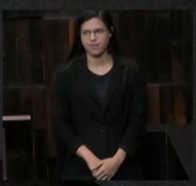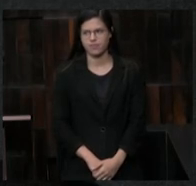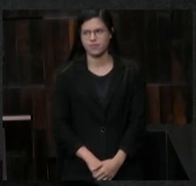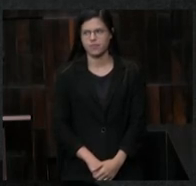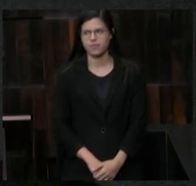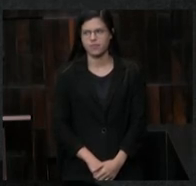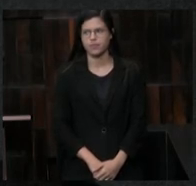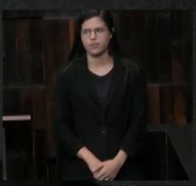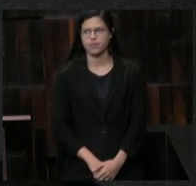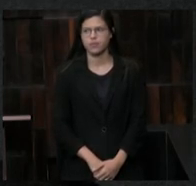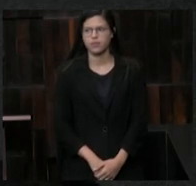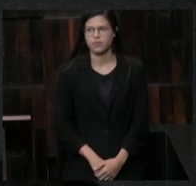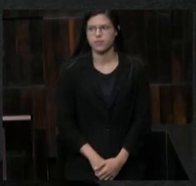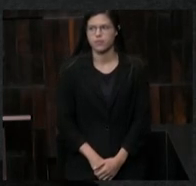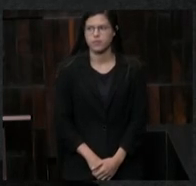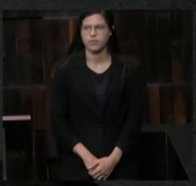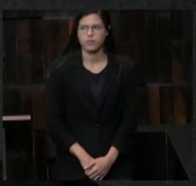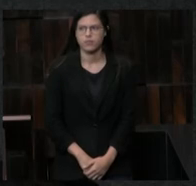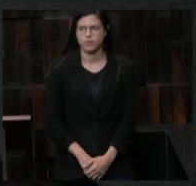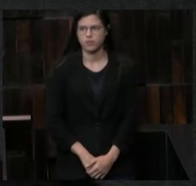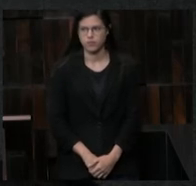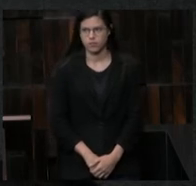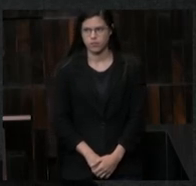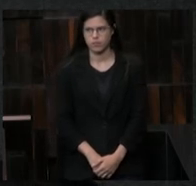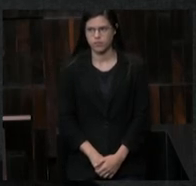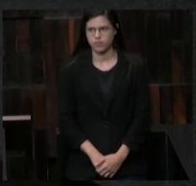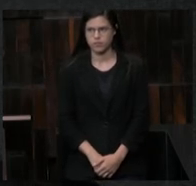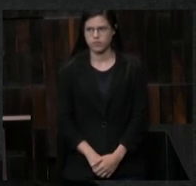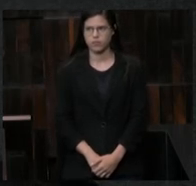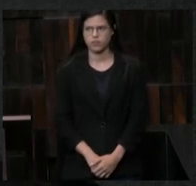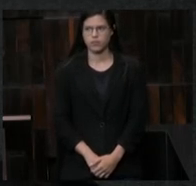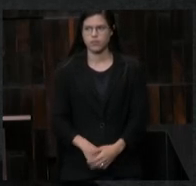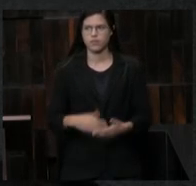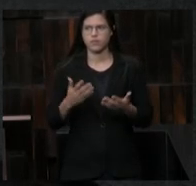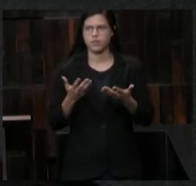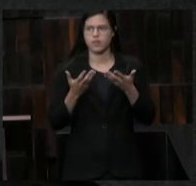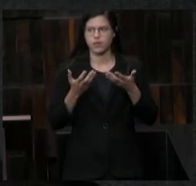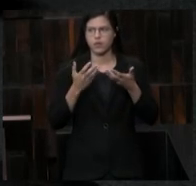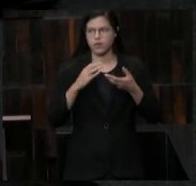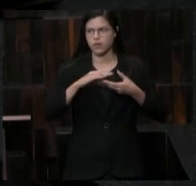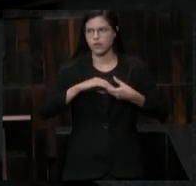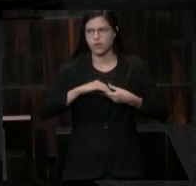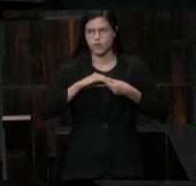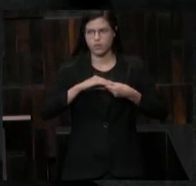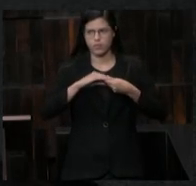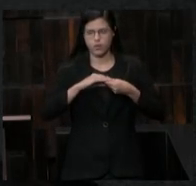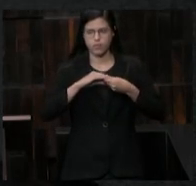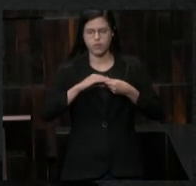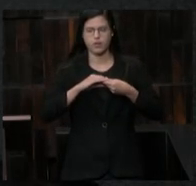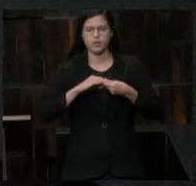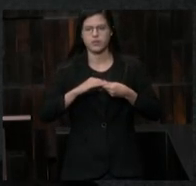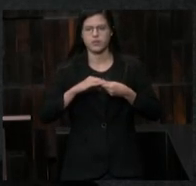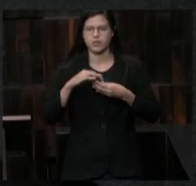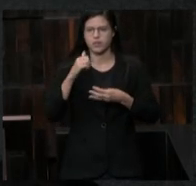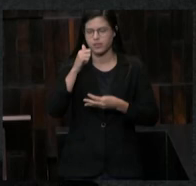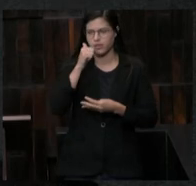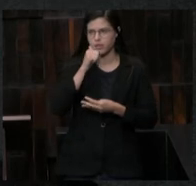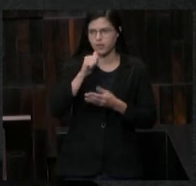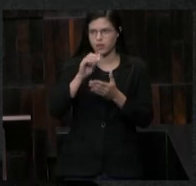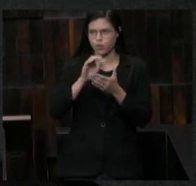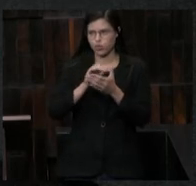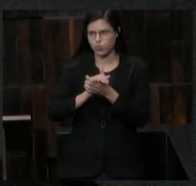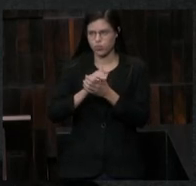Eu gostaria, primeiramente, de cumprimentar a nossa primeira-dama,